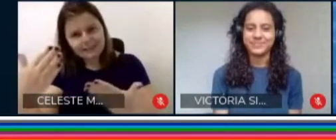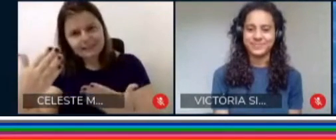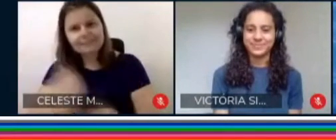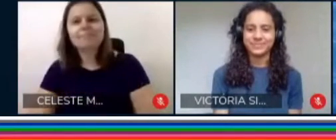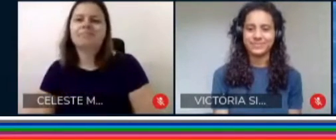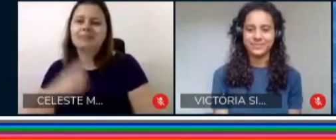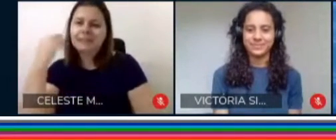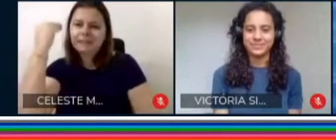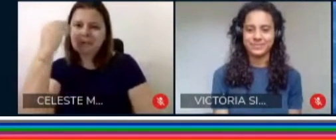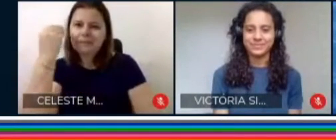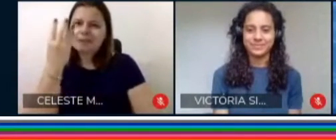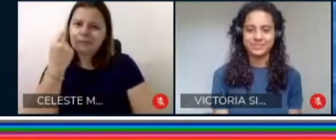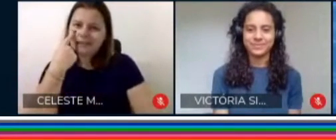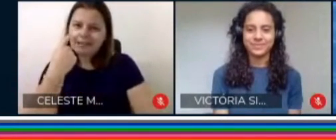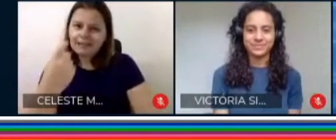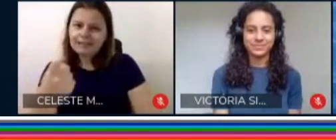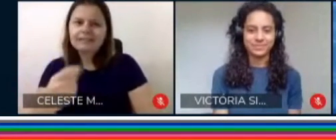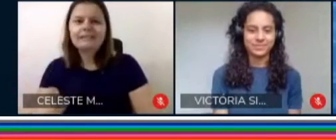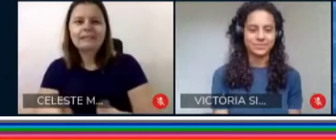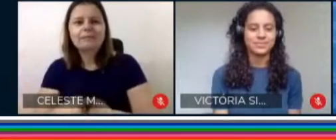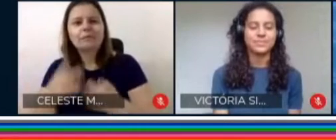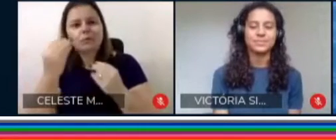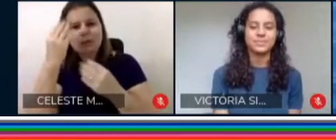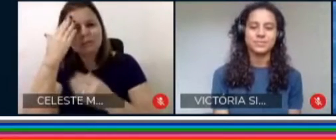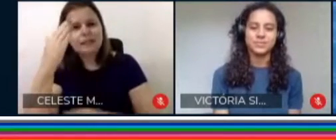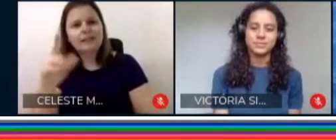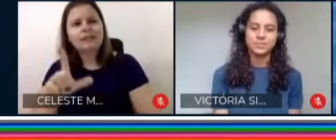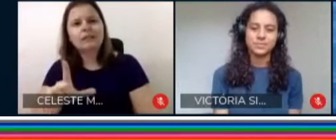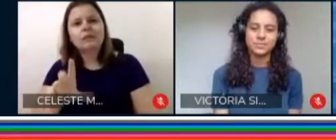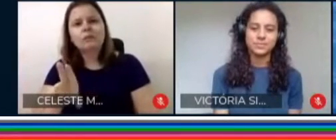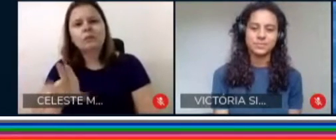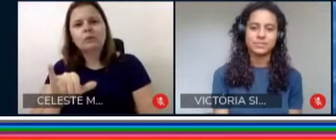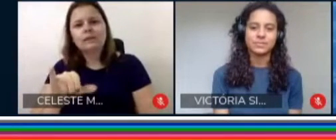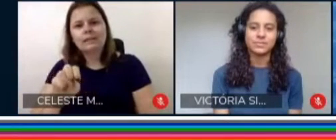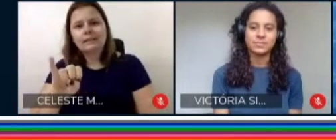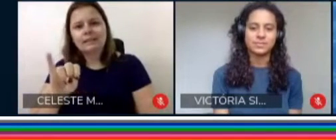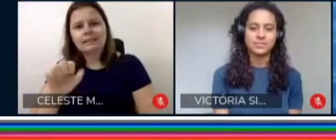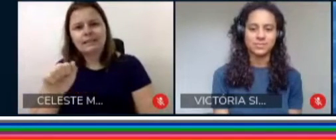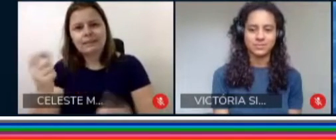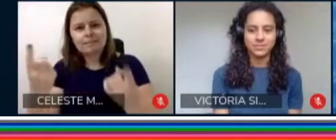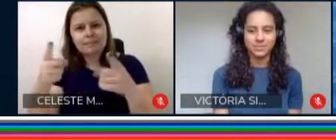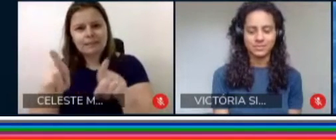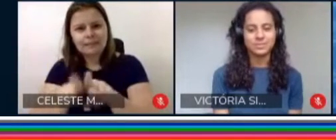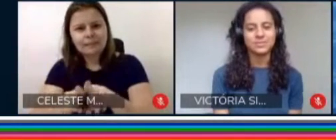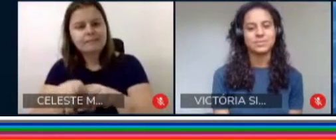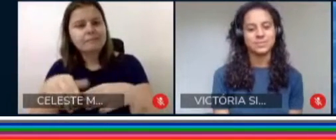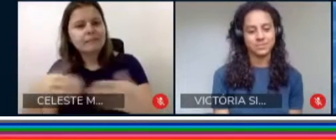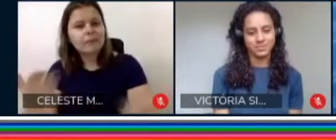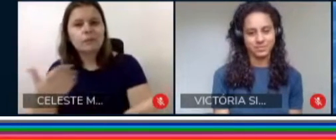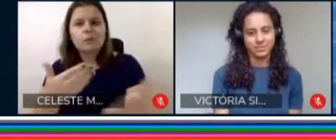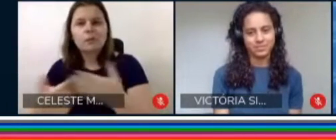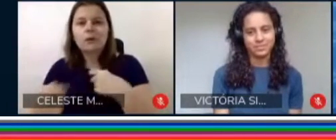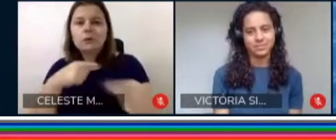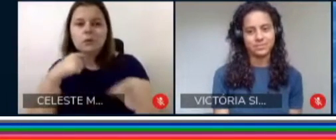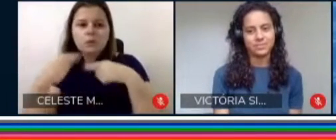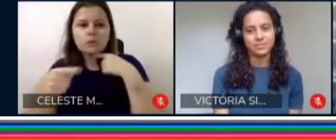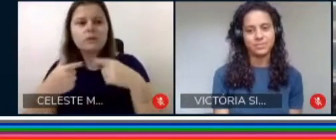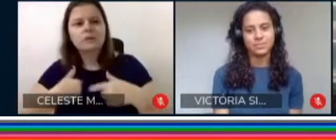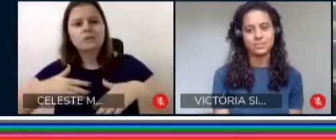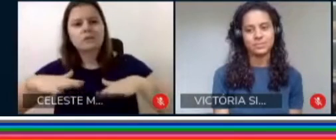bem interessante. E obrigada, Luísa, de novo, pela parceria. Tá bem? Quaisquer dúvidas, eu espero aqui mais um pouco.